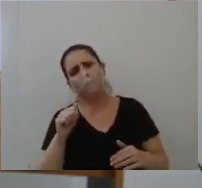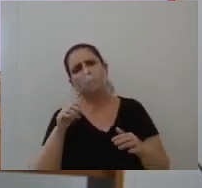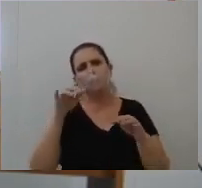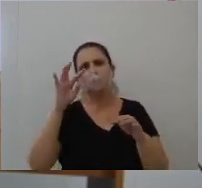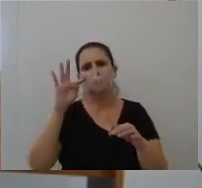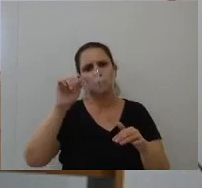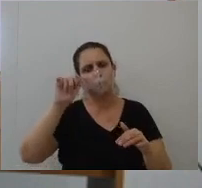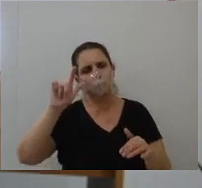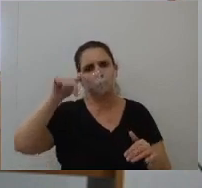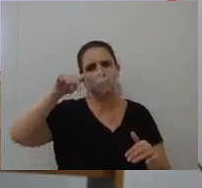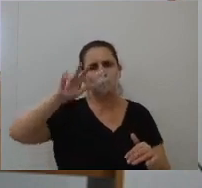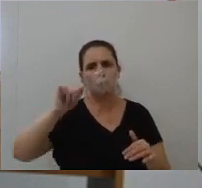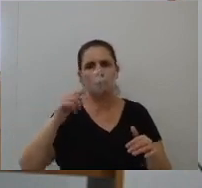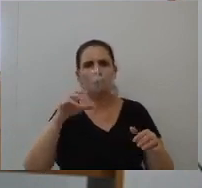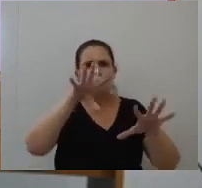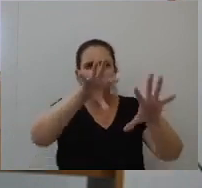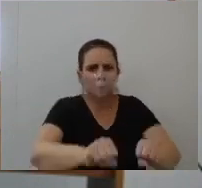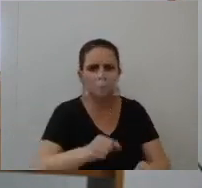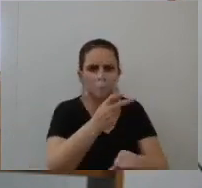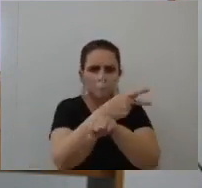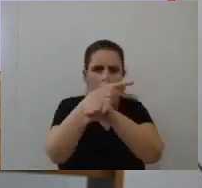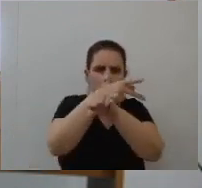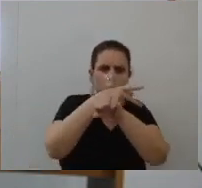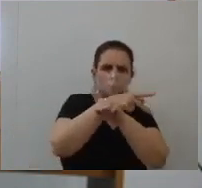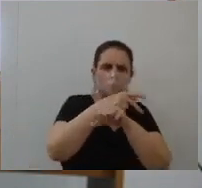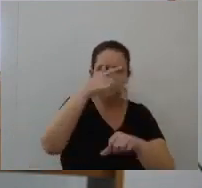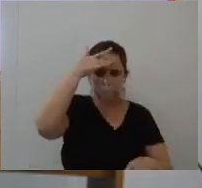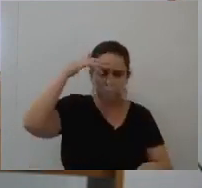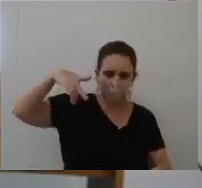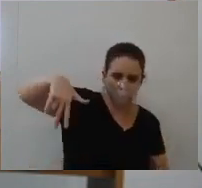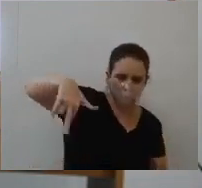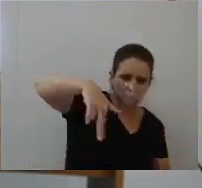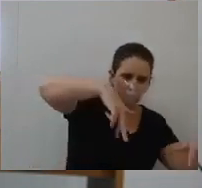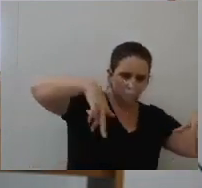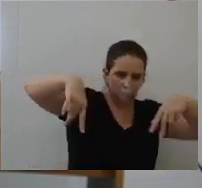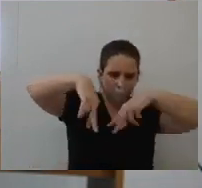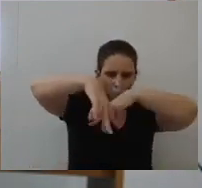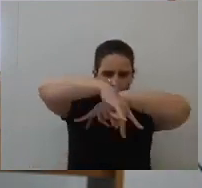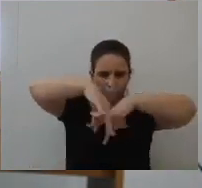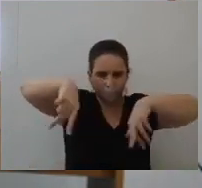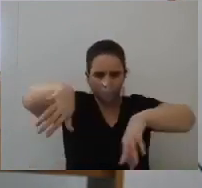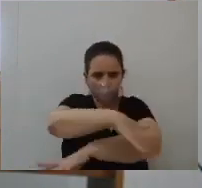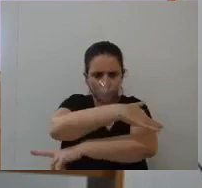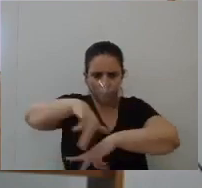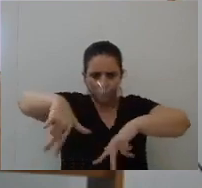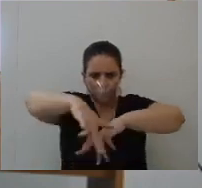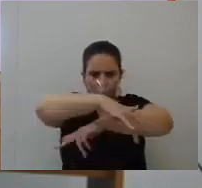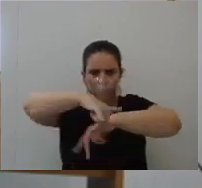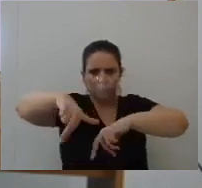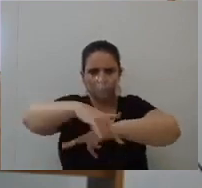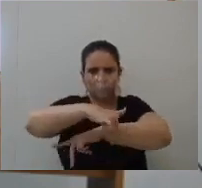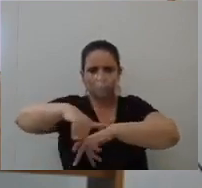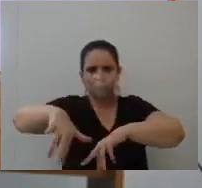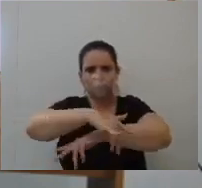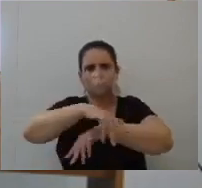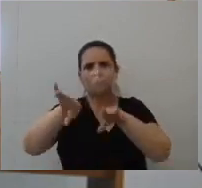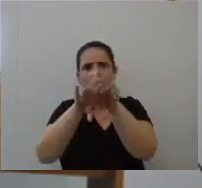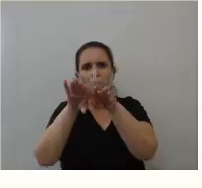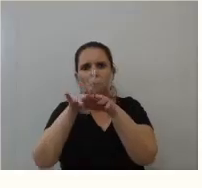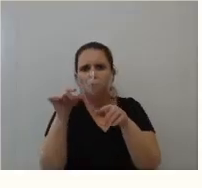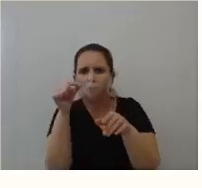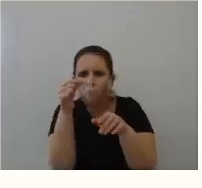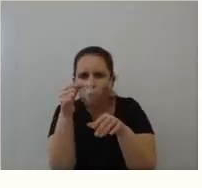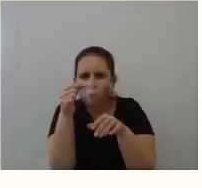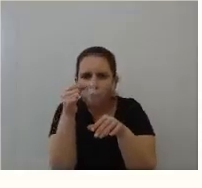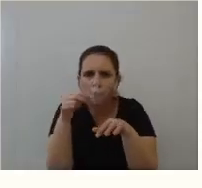caça procurada. Os pedestres se cruzavam pelas ruas que nem formigas